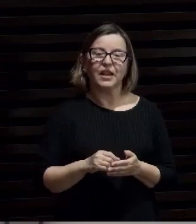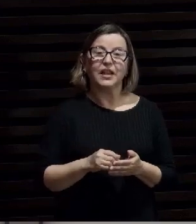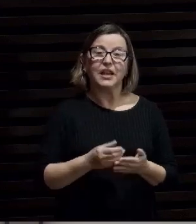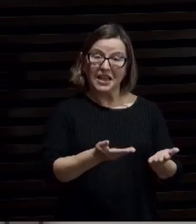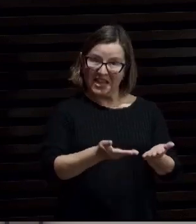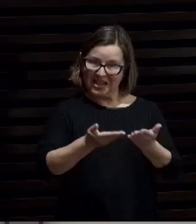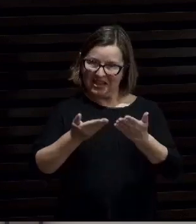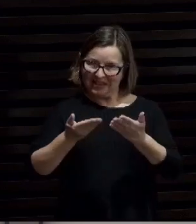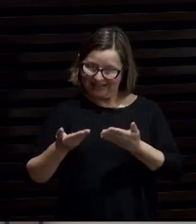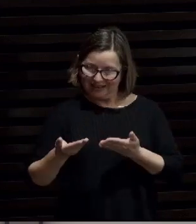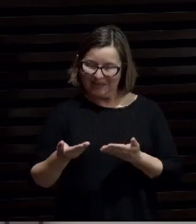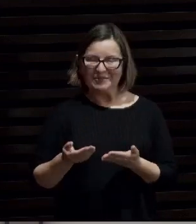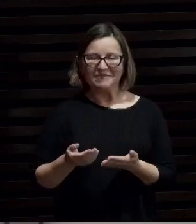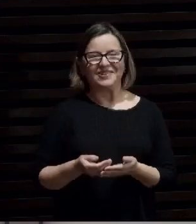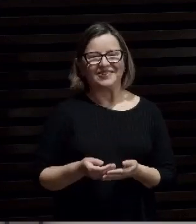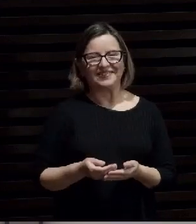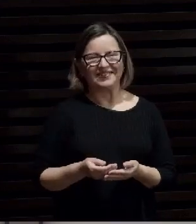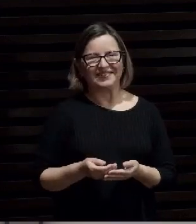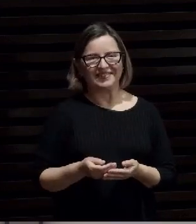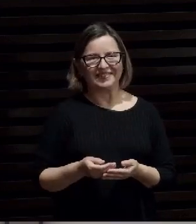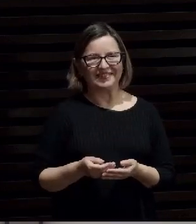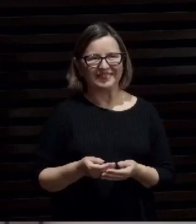recebeu.